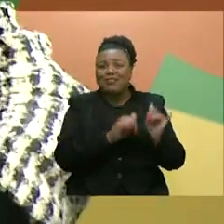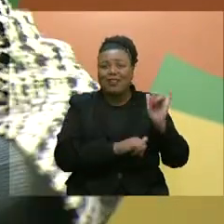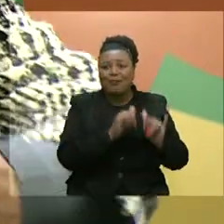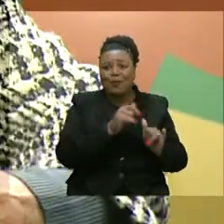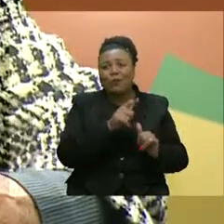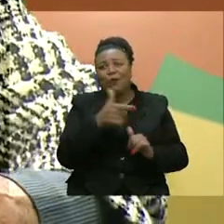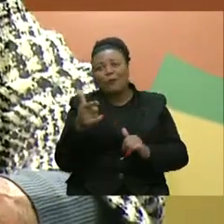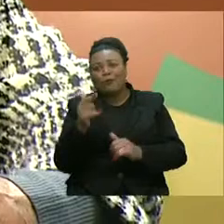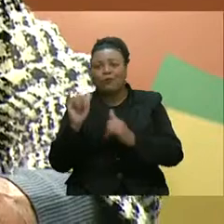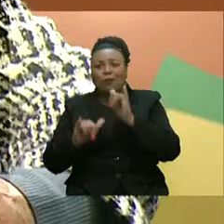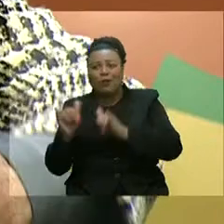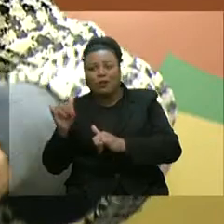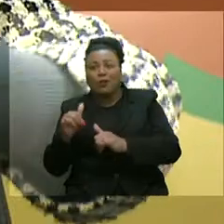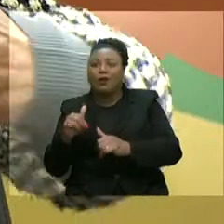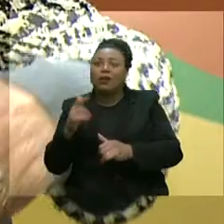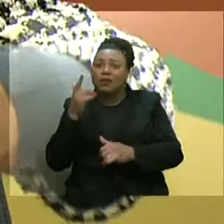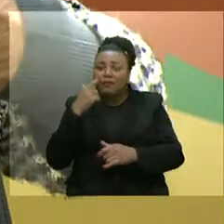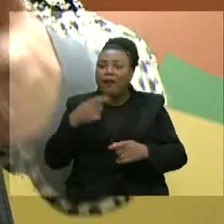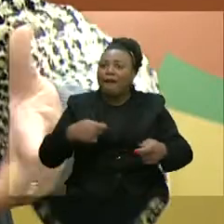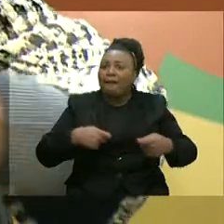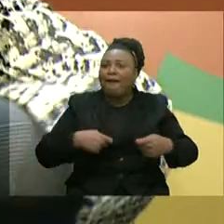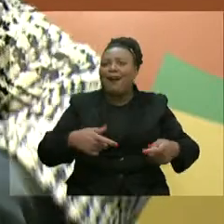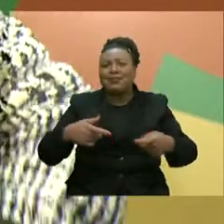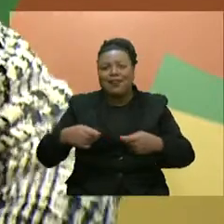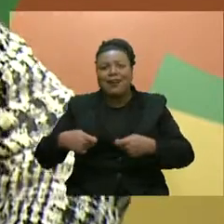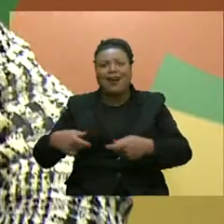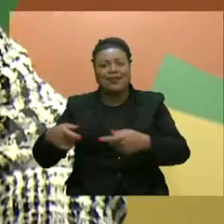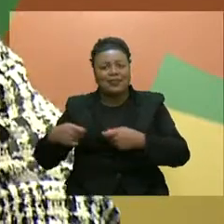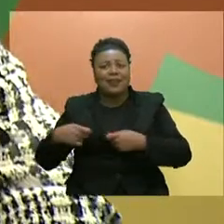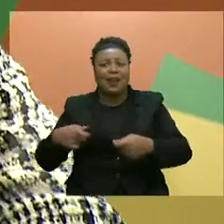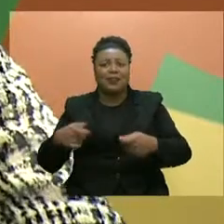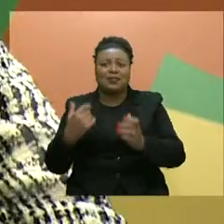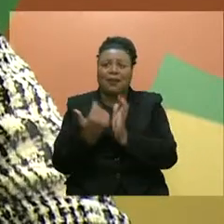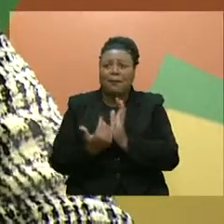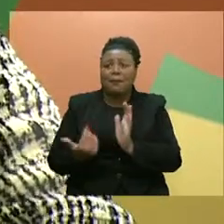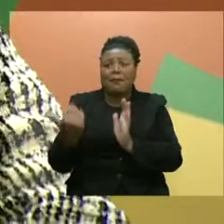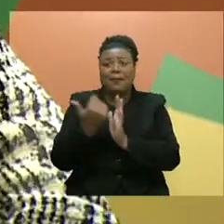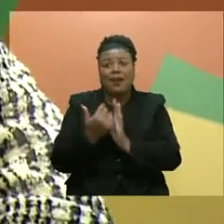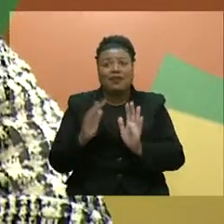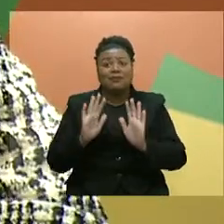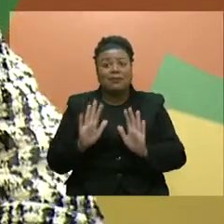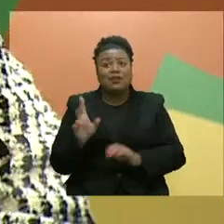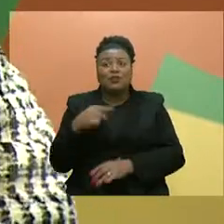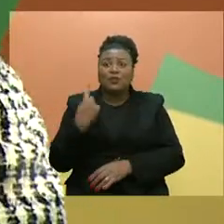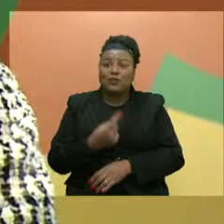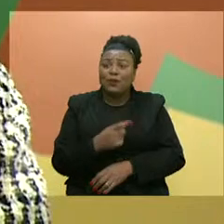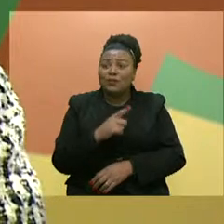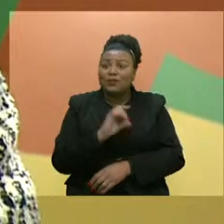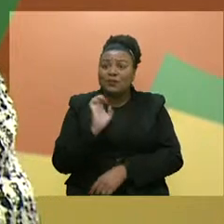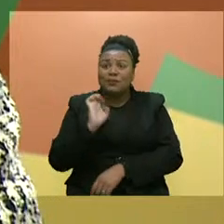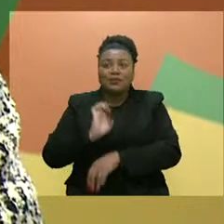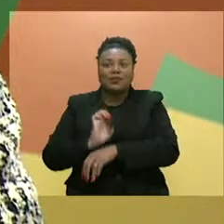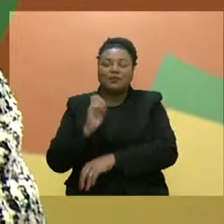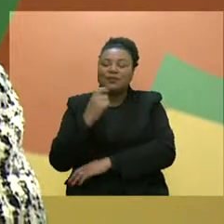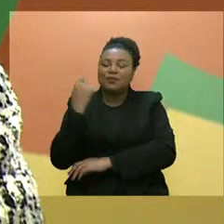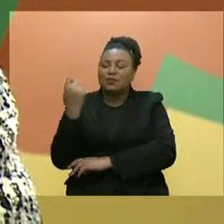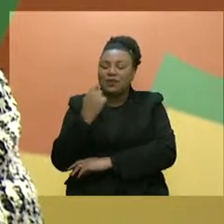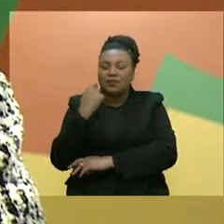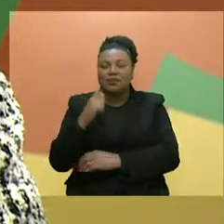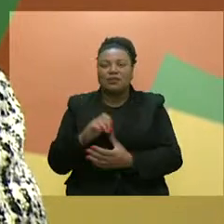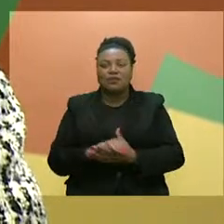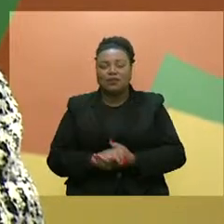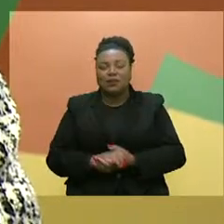laboratório, no outro, e vai se gastando desnecessariamente. Mas nós temos no Estado do Rio Grande do Sul,